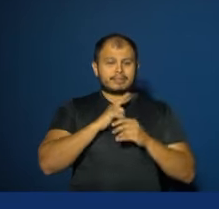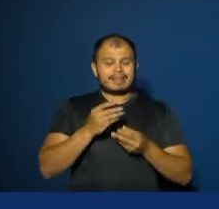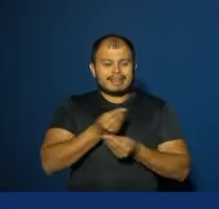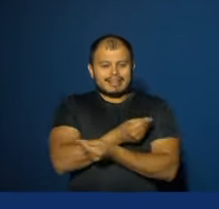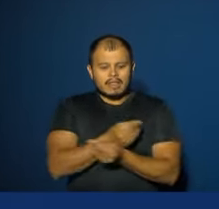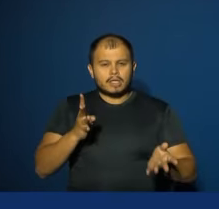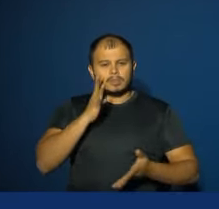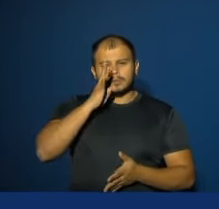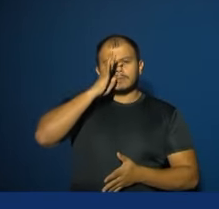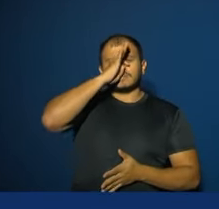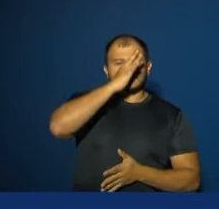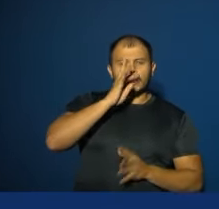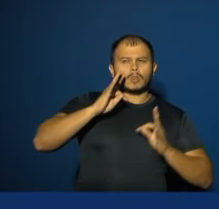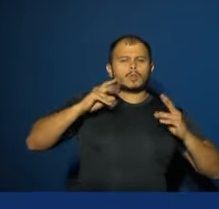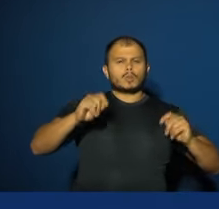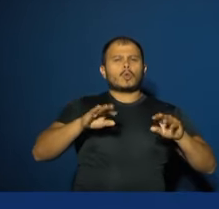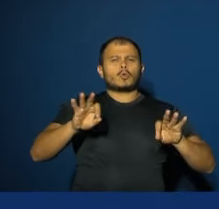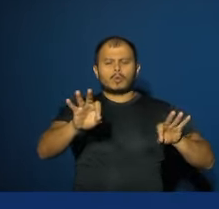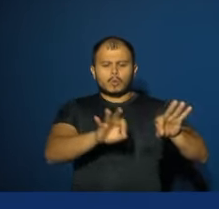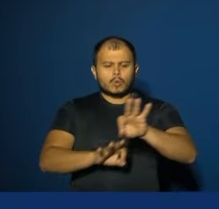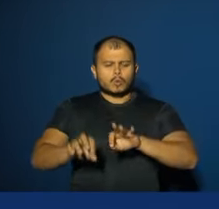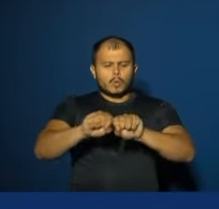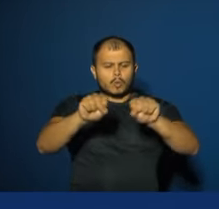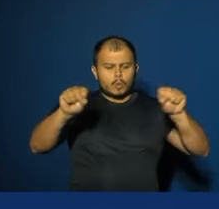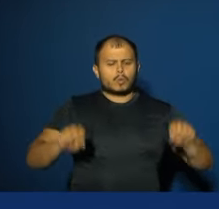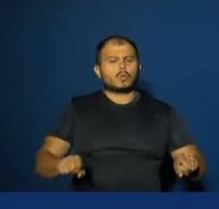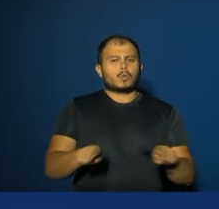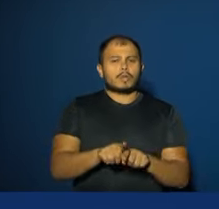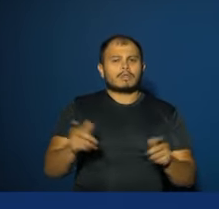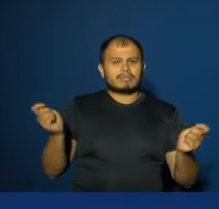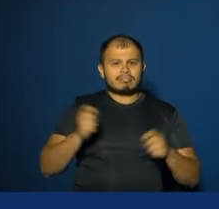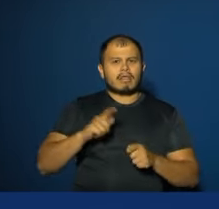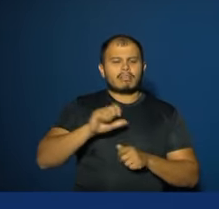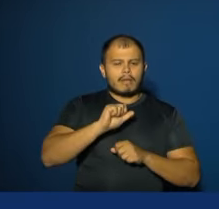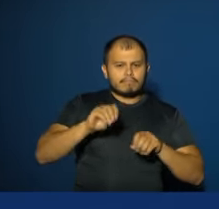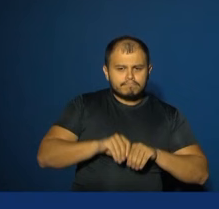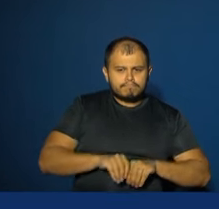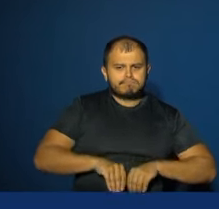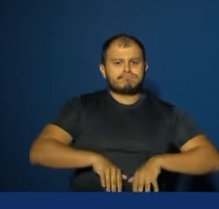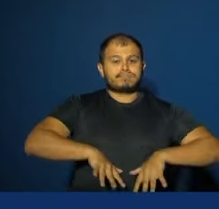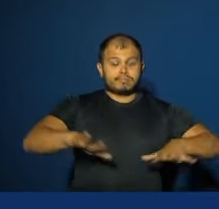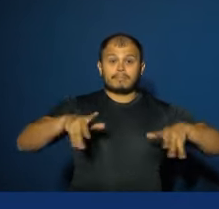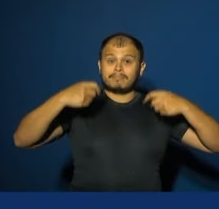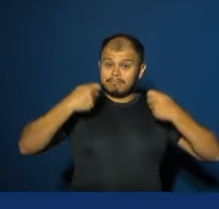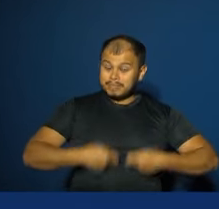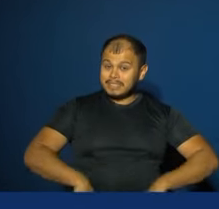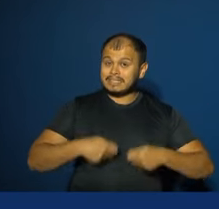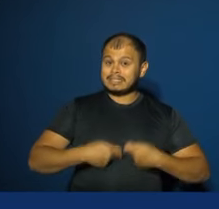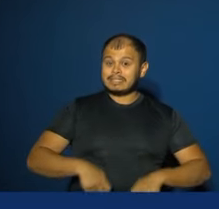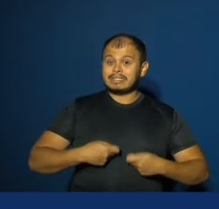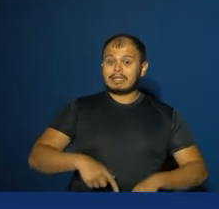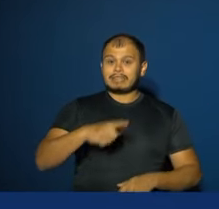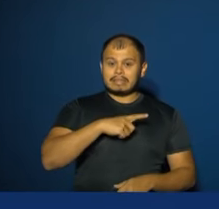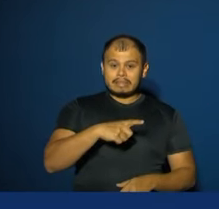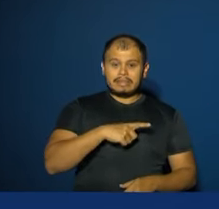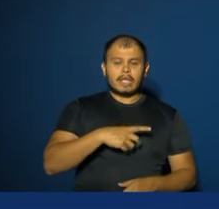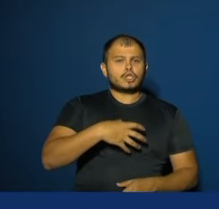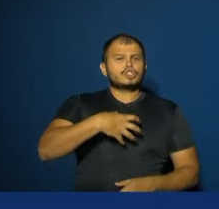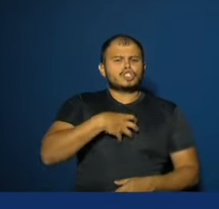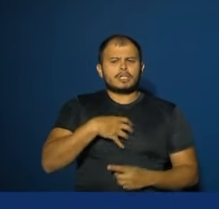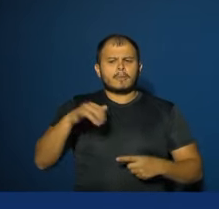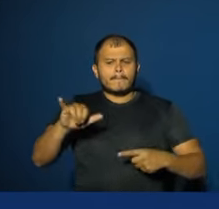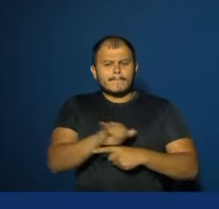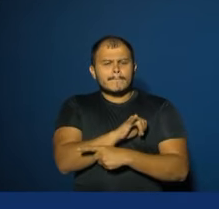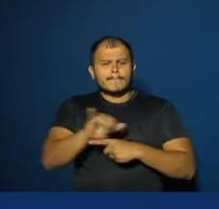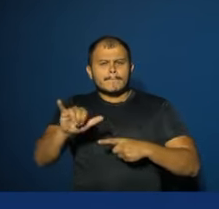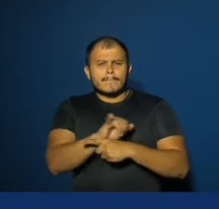Então, por uma necessidade do sistema que tem uma expansão de renováveis muito grande, precisa ter um backup, precisa ter uma forma de